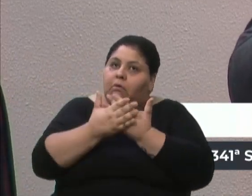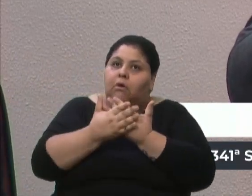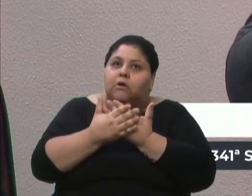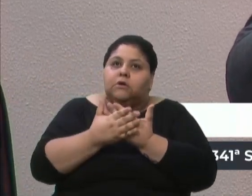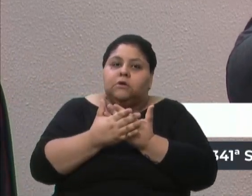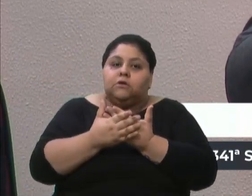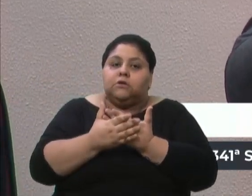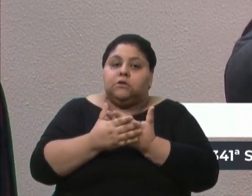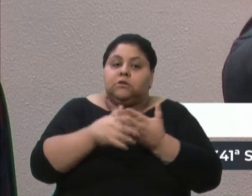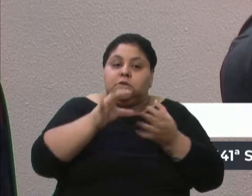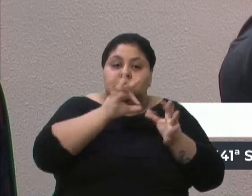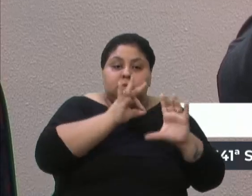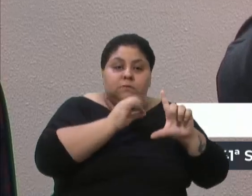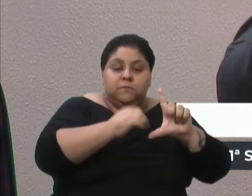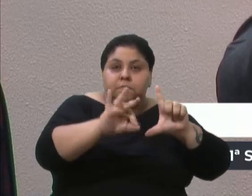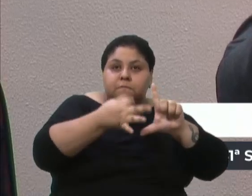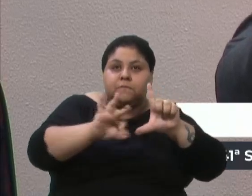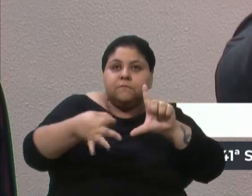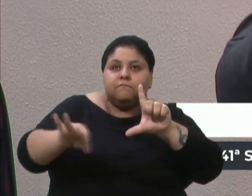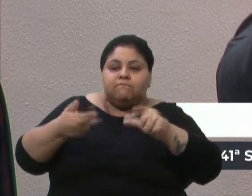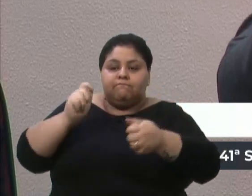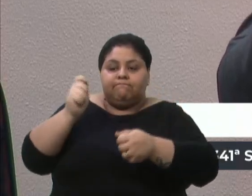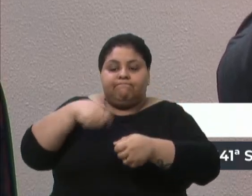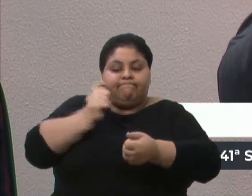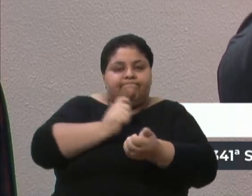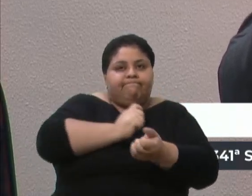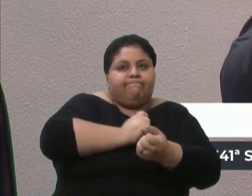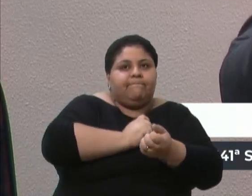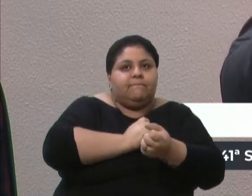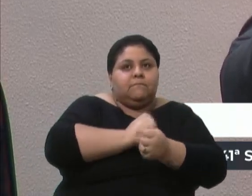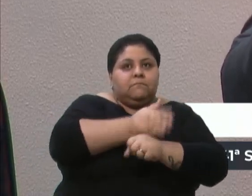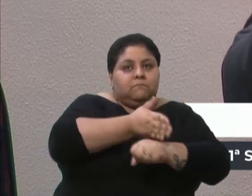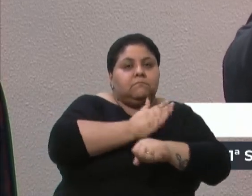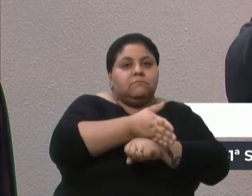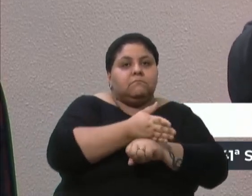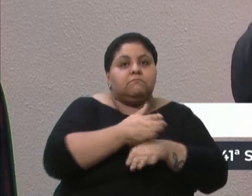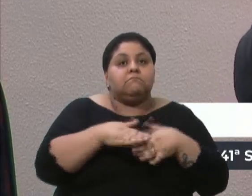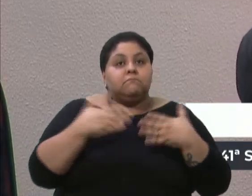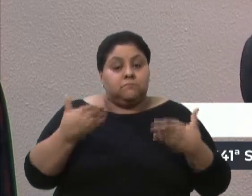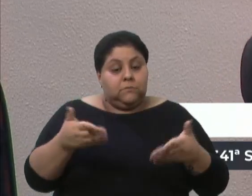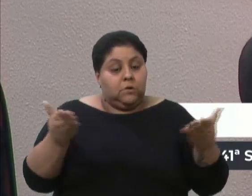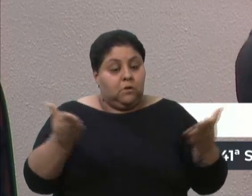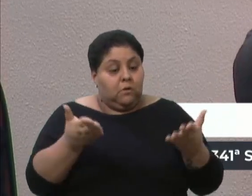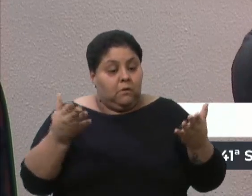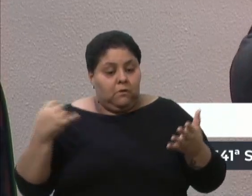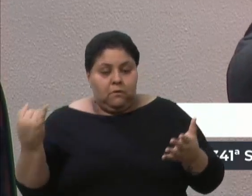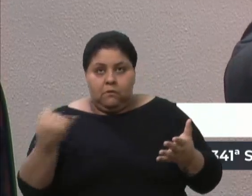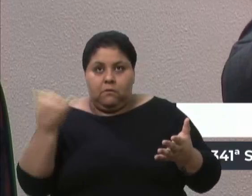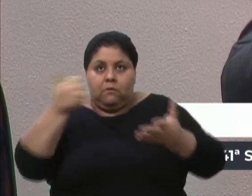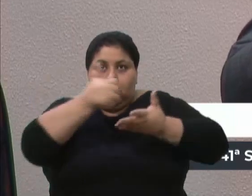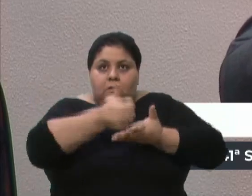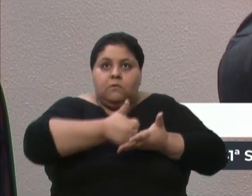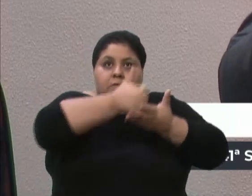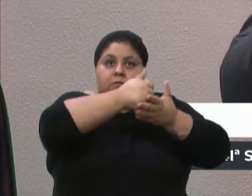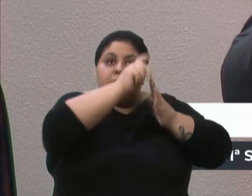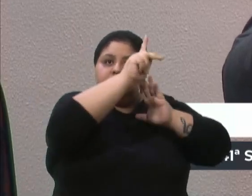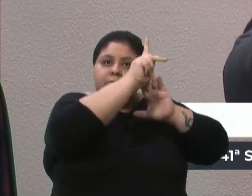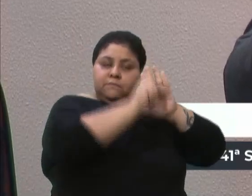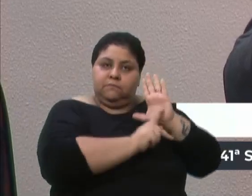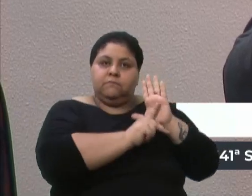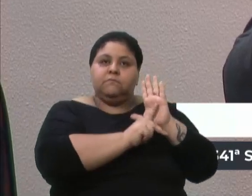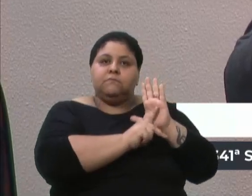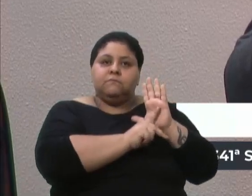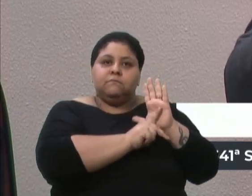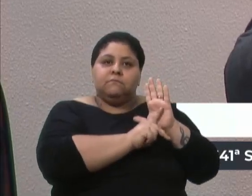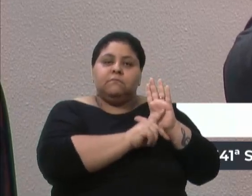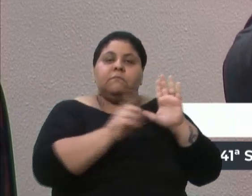logística que elas fazem para participarem. Então, o momento é importante de apoio a esse projeto. Como disse, é um projeto que vem